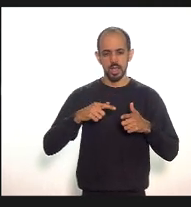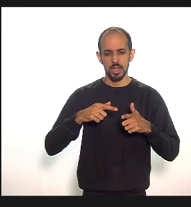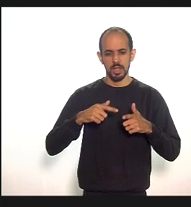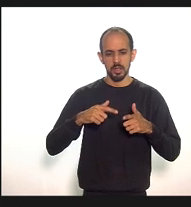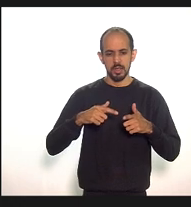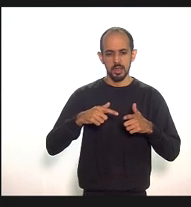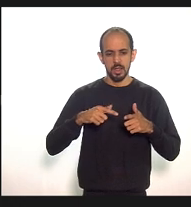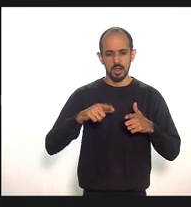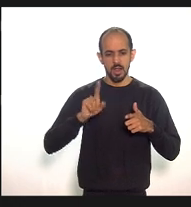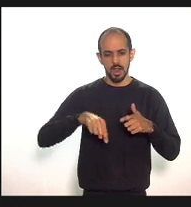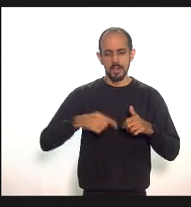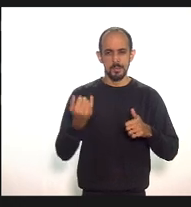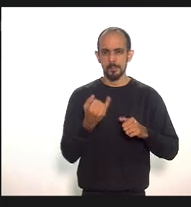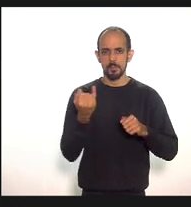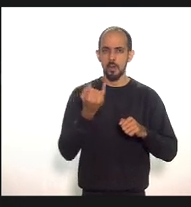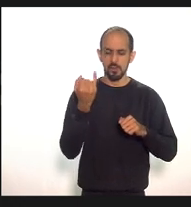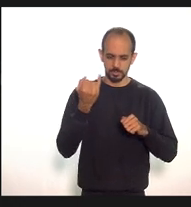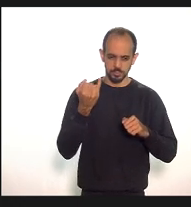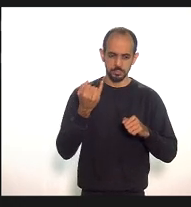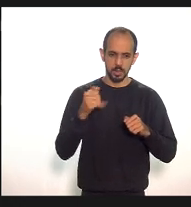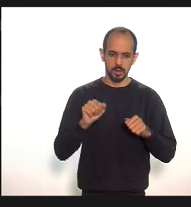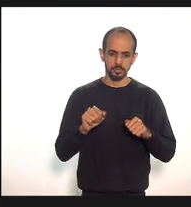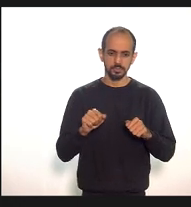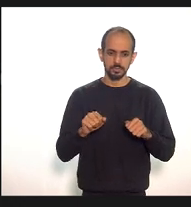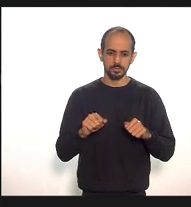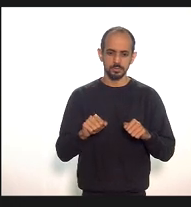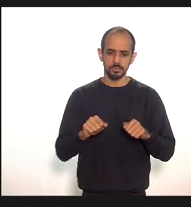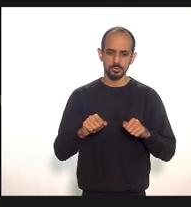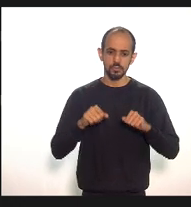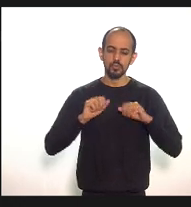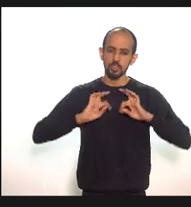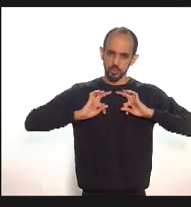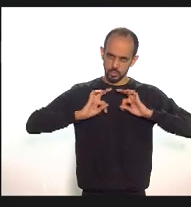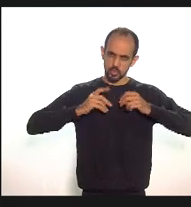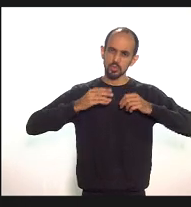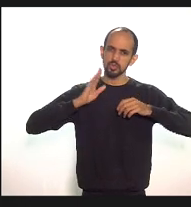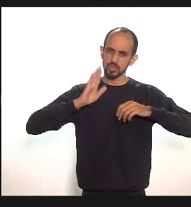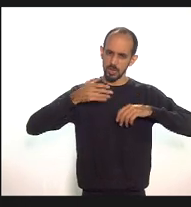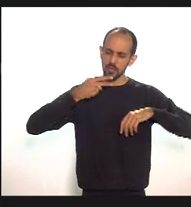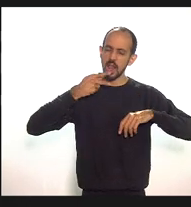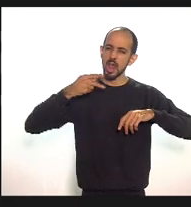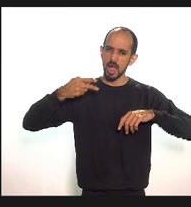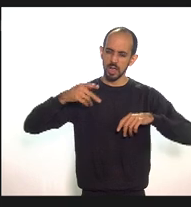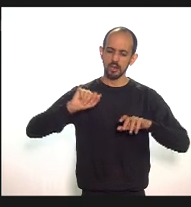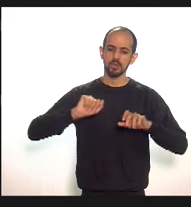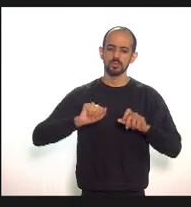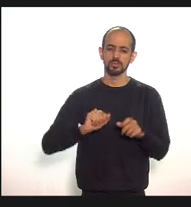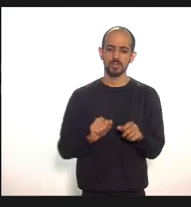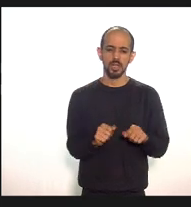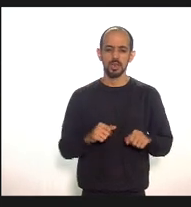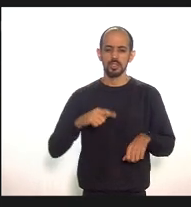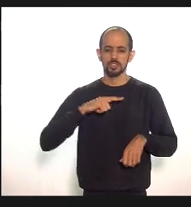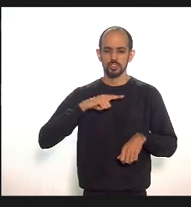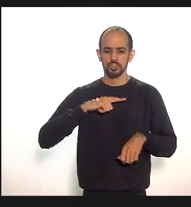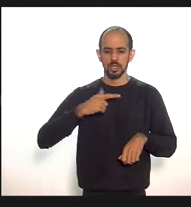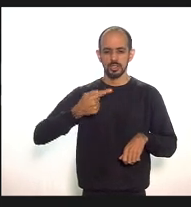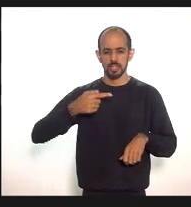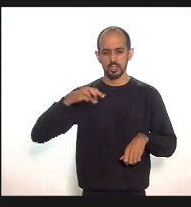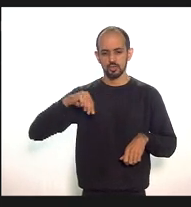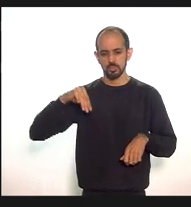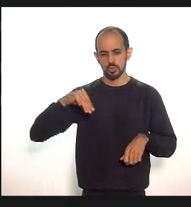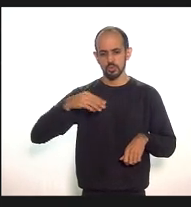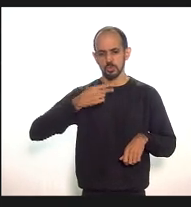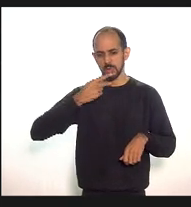é muito importante tempo todo mundo aqui já colocou seu ponto de bispa e nós temos sete minutos para